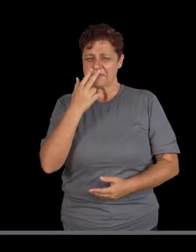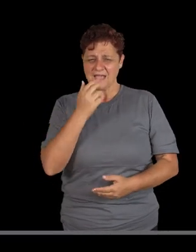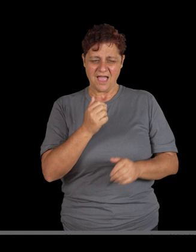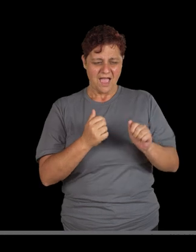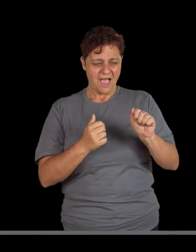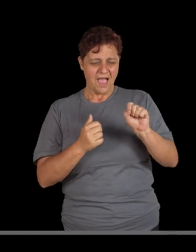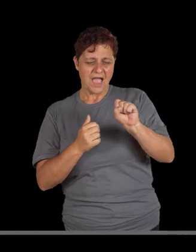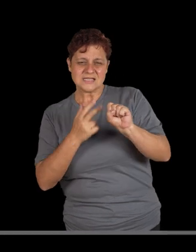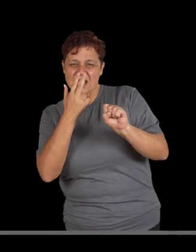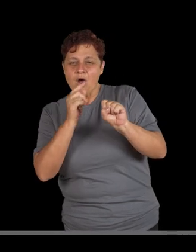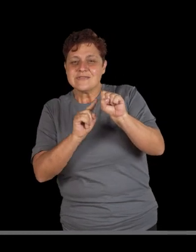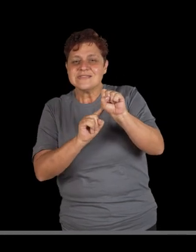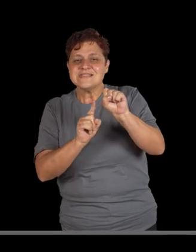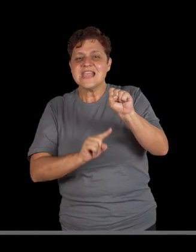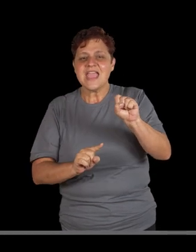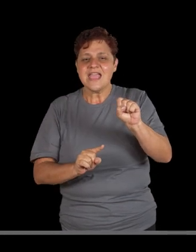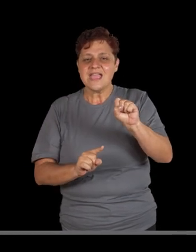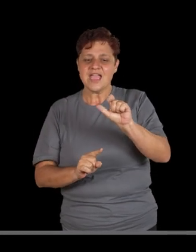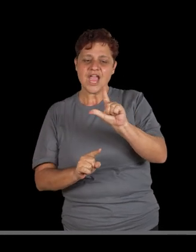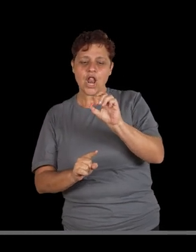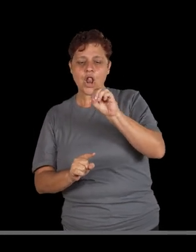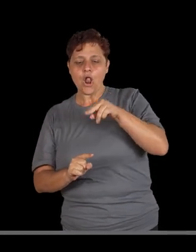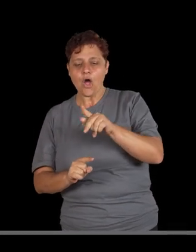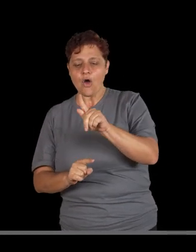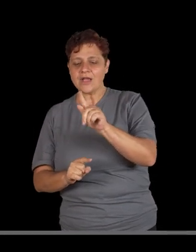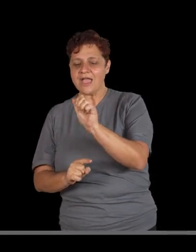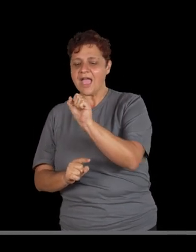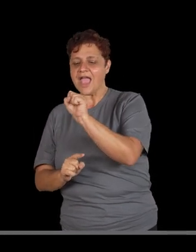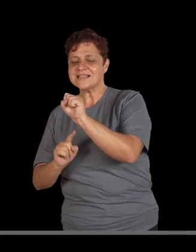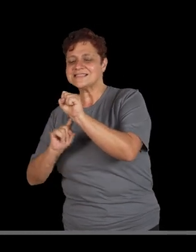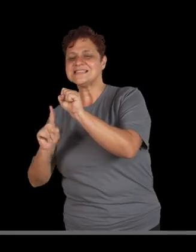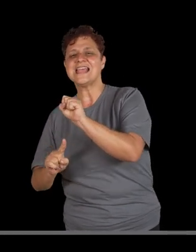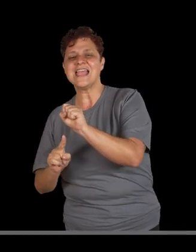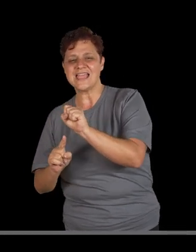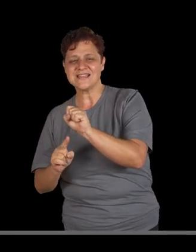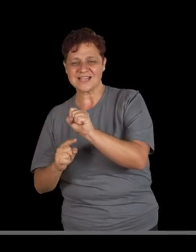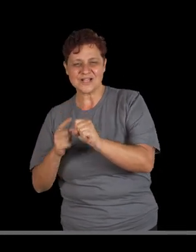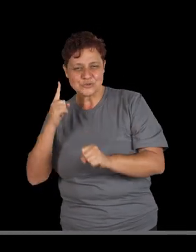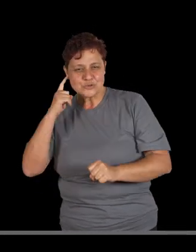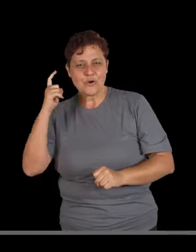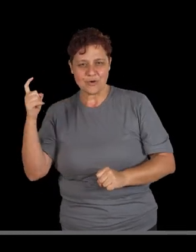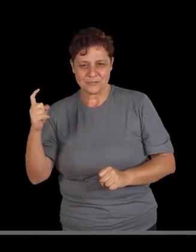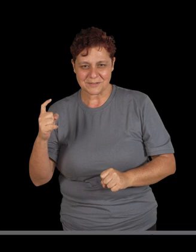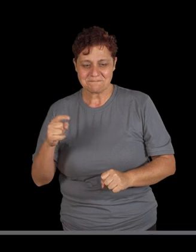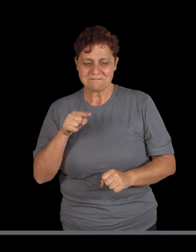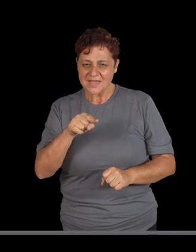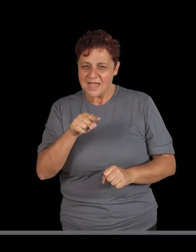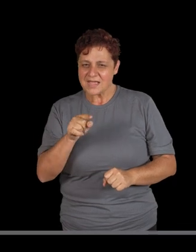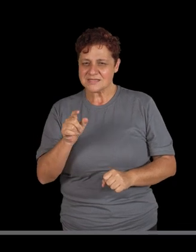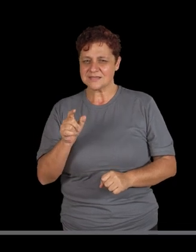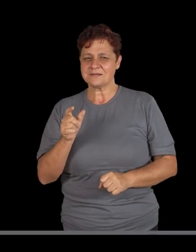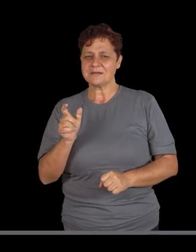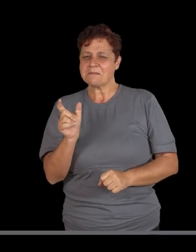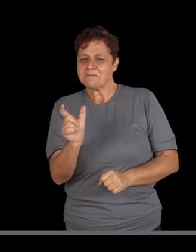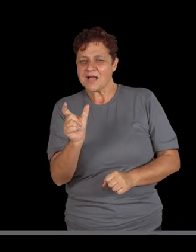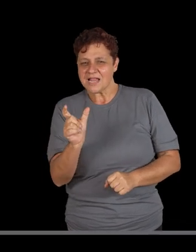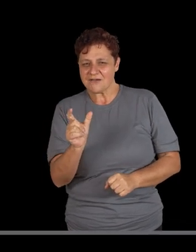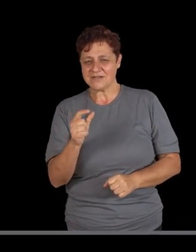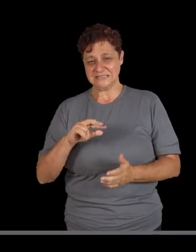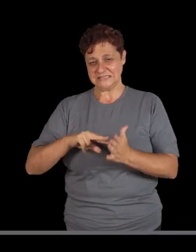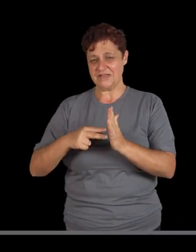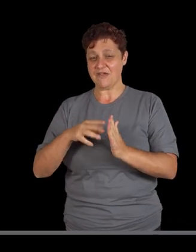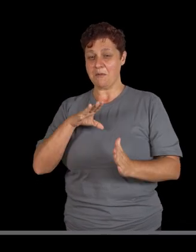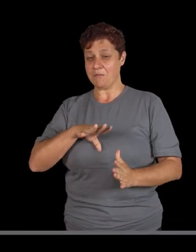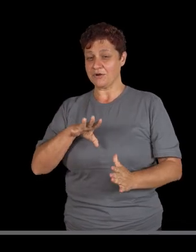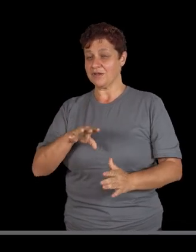precisa ser um zezinho, tá? As long as, as long as. É aquela palavrinha que nós vamos usar contanto